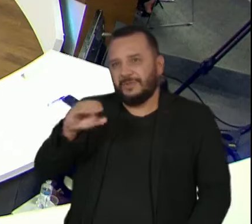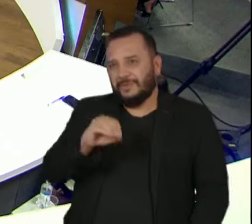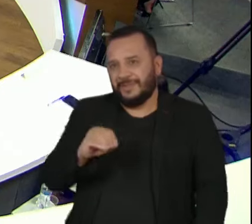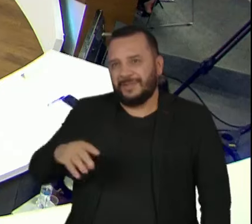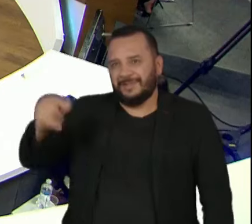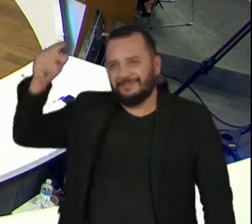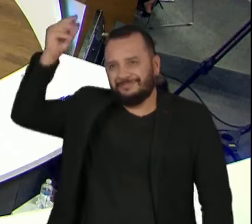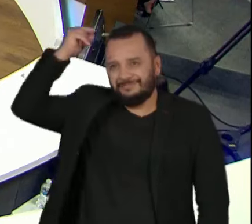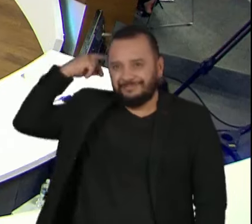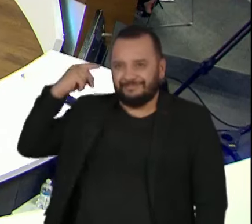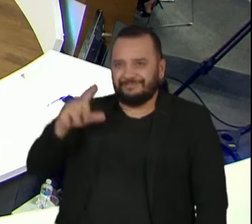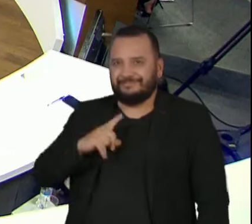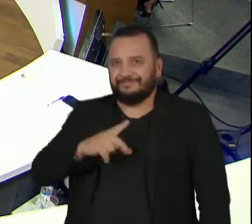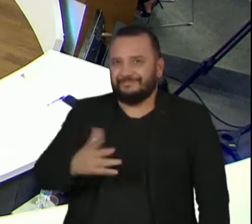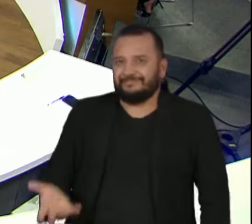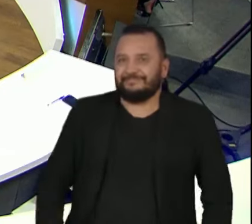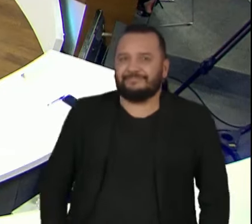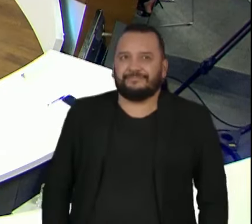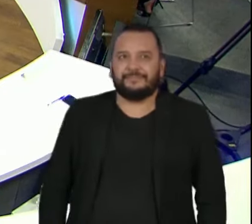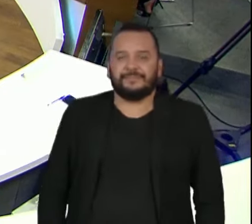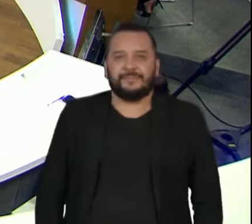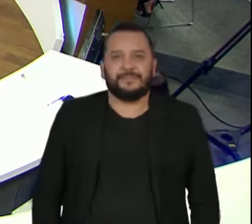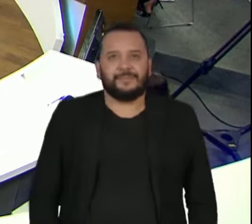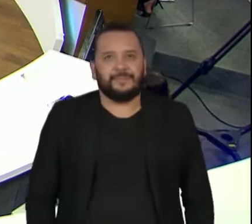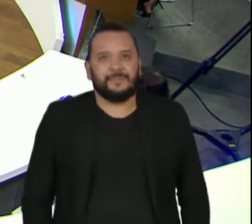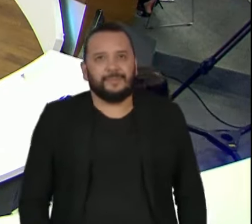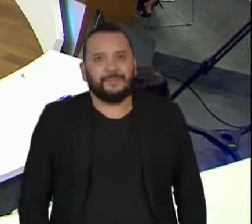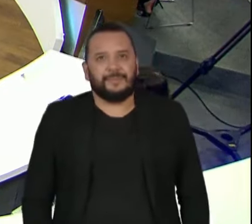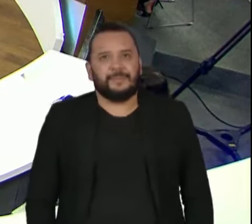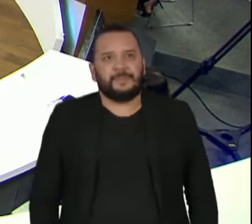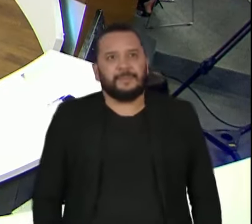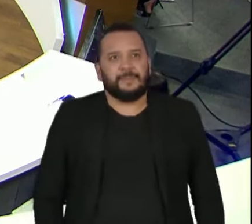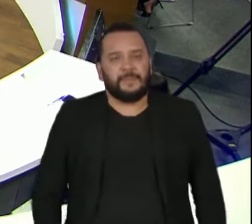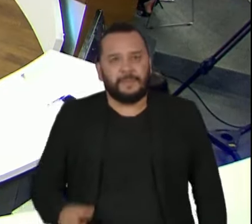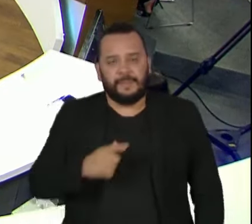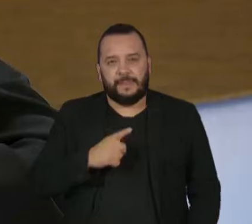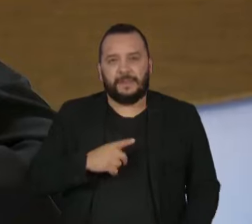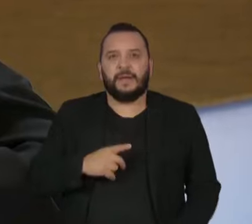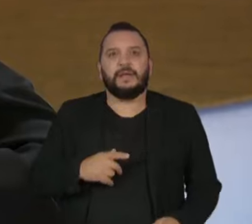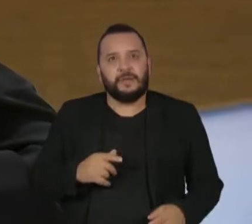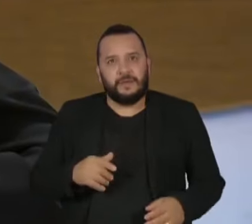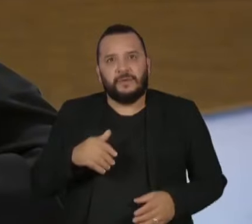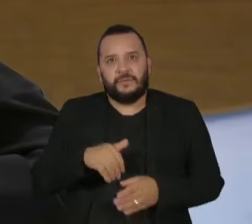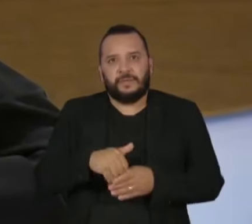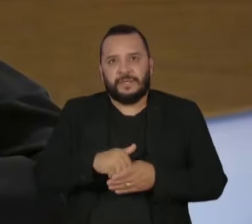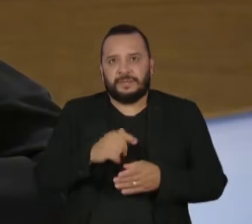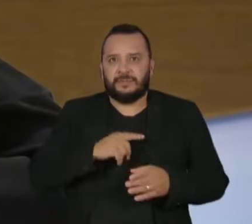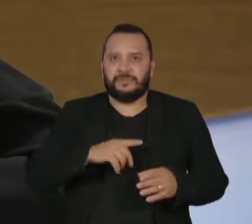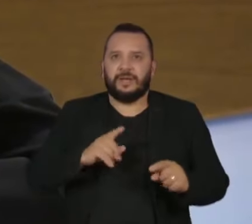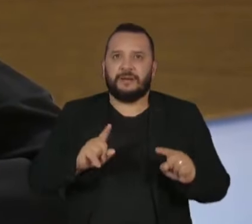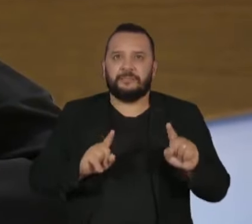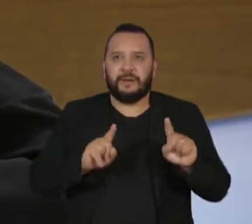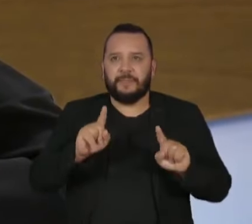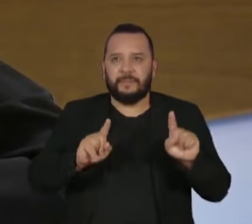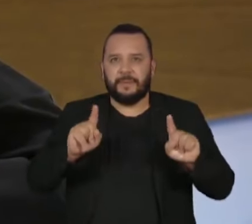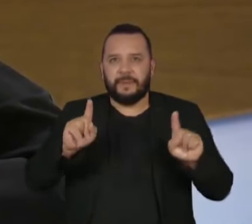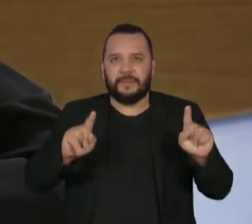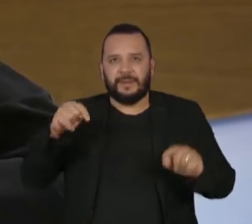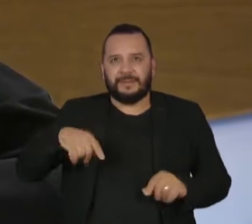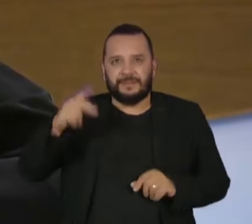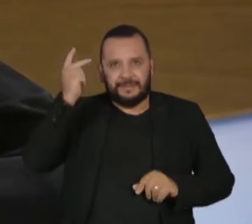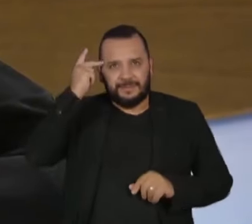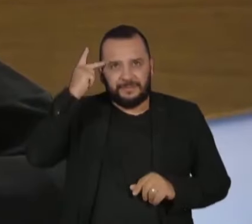Roberto Renato a gente acabou de passar por uma eleição muito acirrada aqui em São Paulo né pela